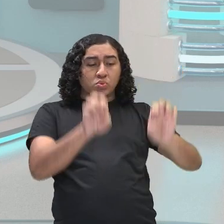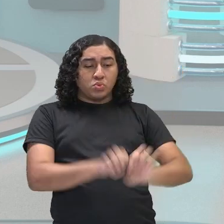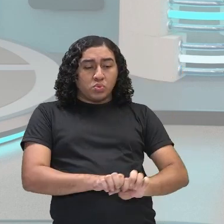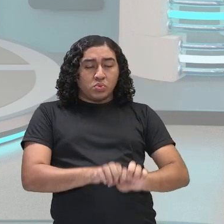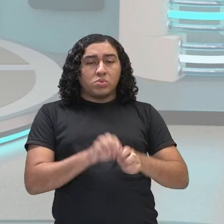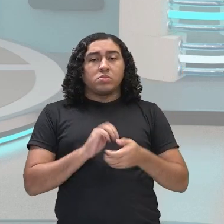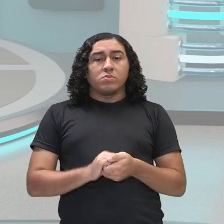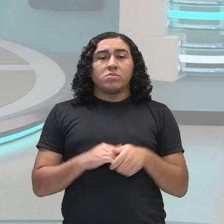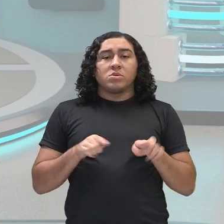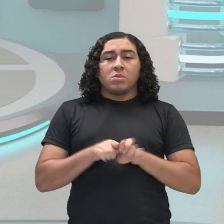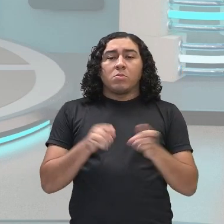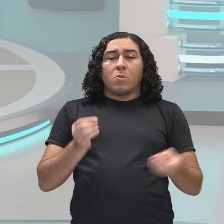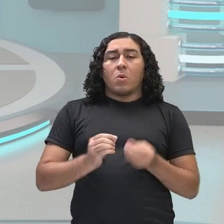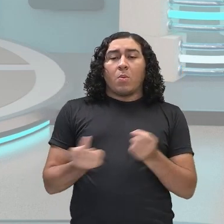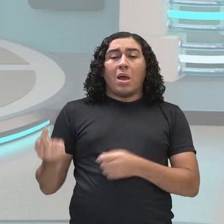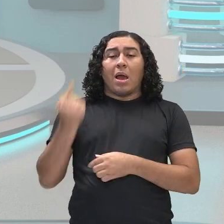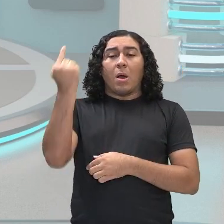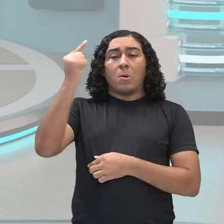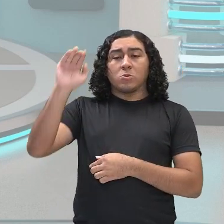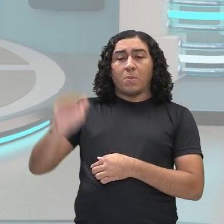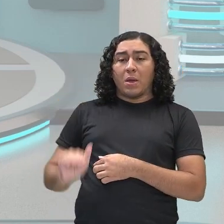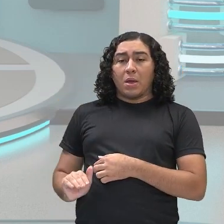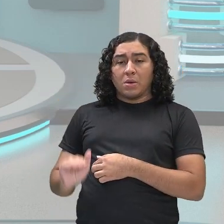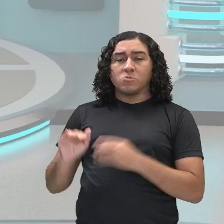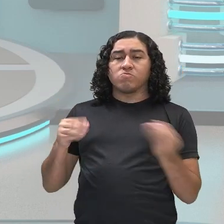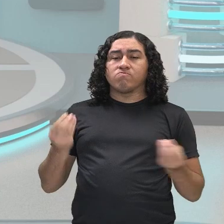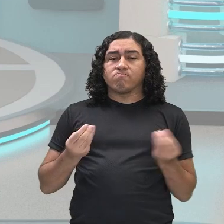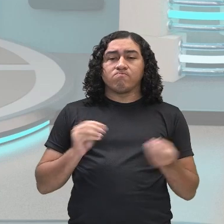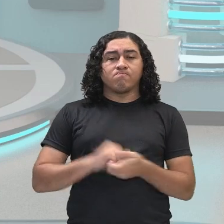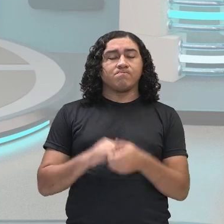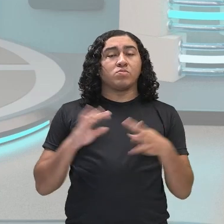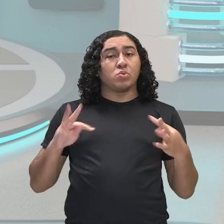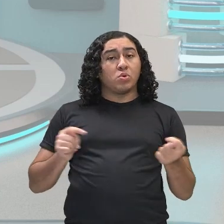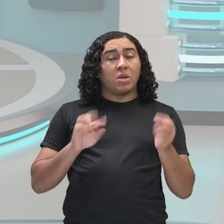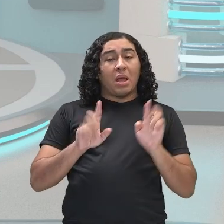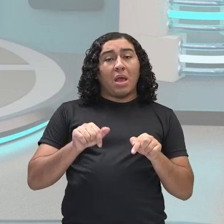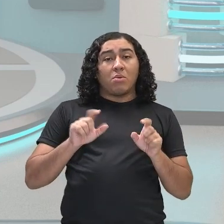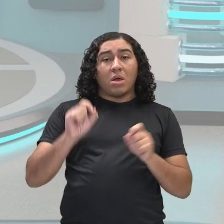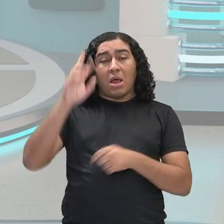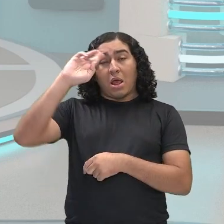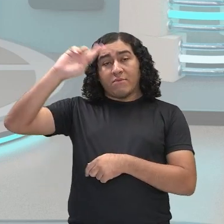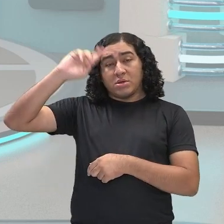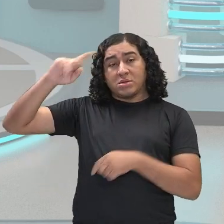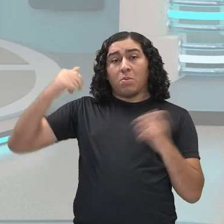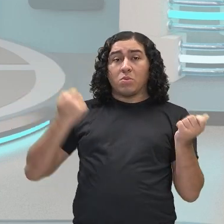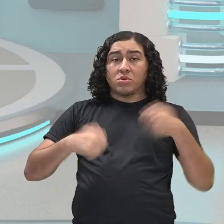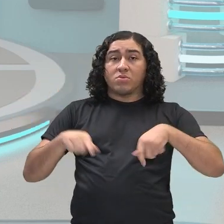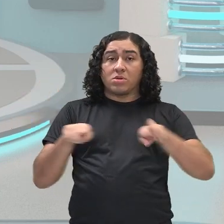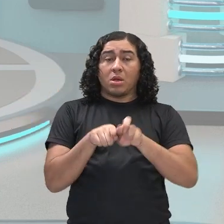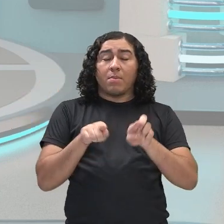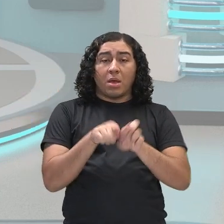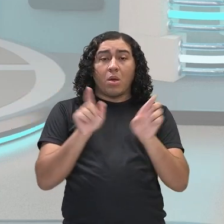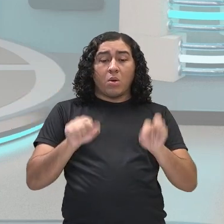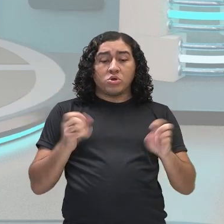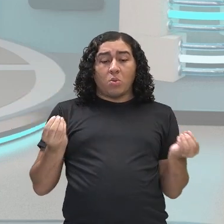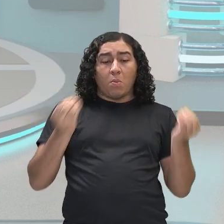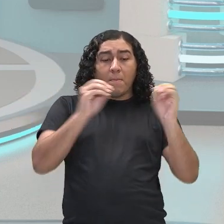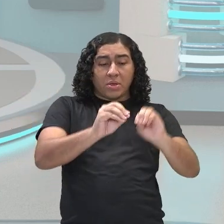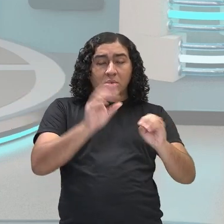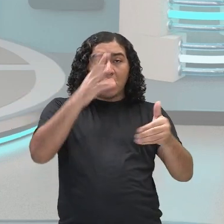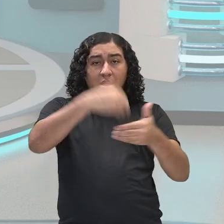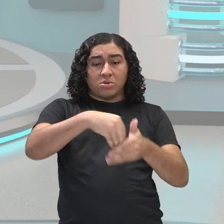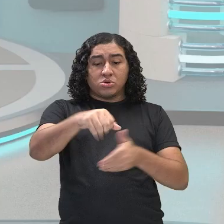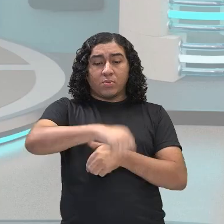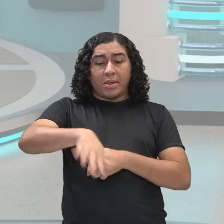o nível. E tudo isso são reflexões que também podem ser colocadas dentro da